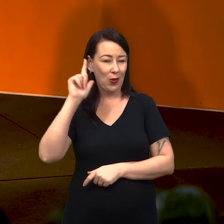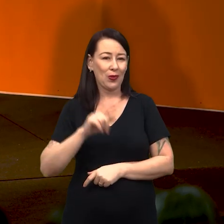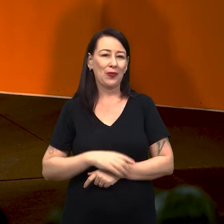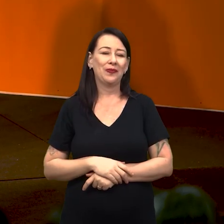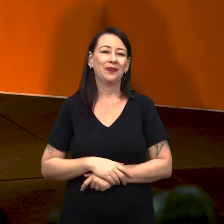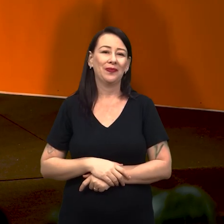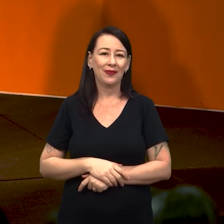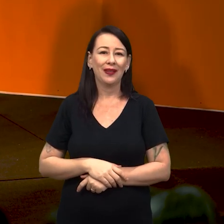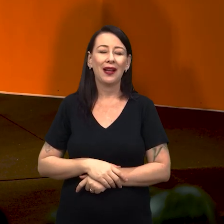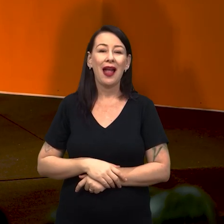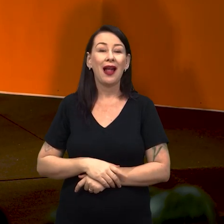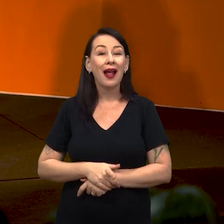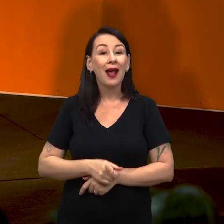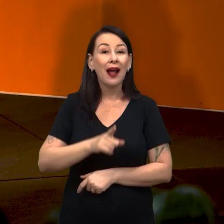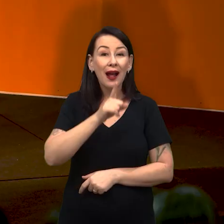Cala a boca,